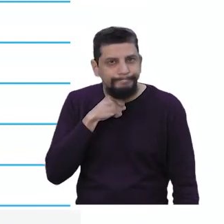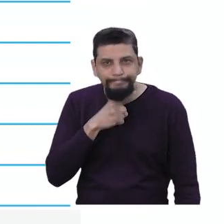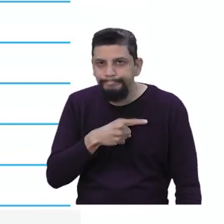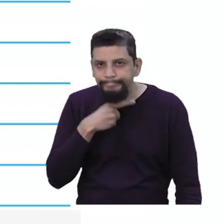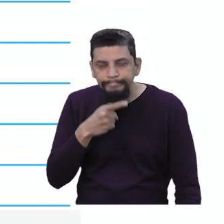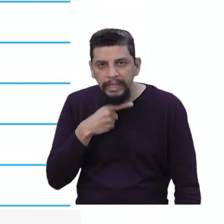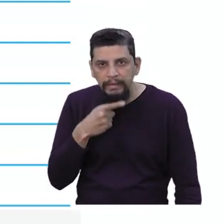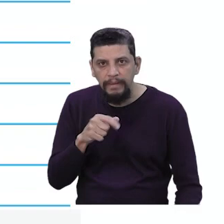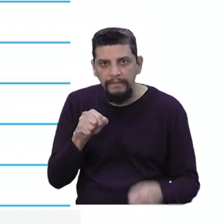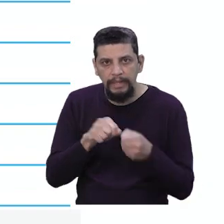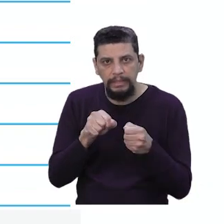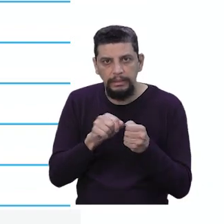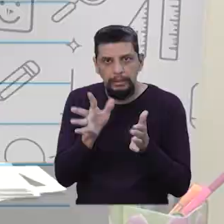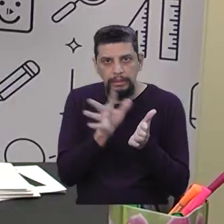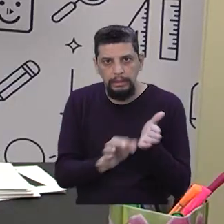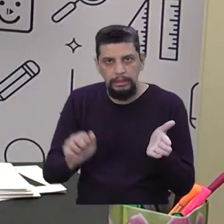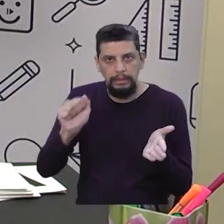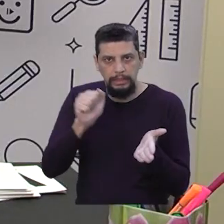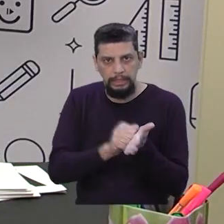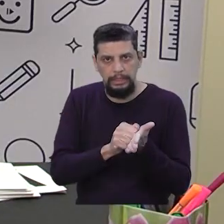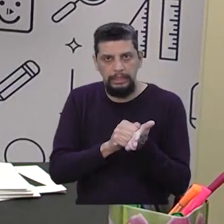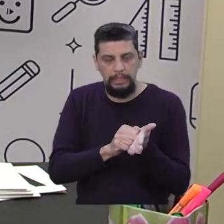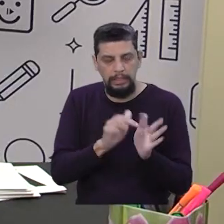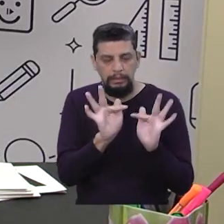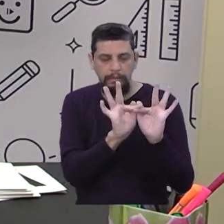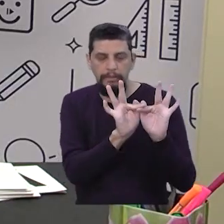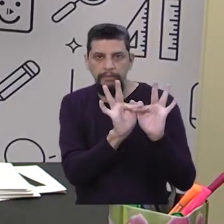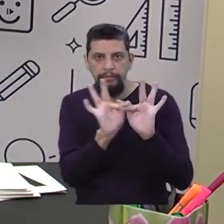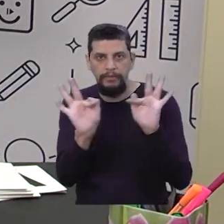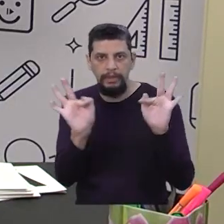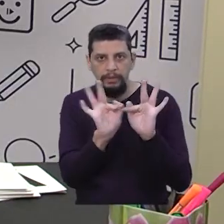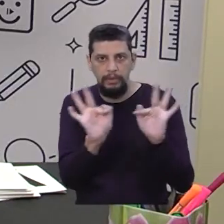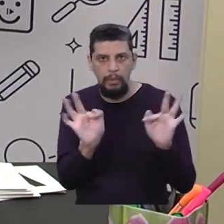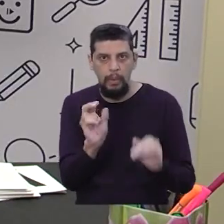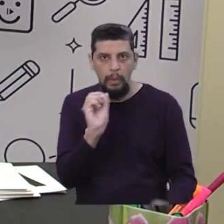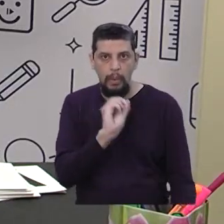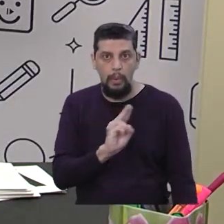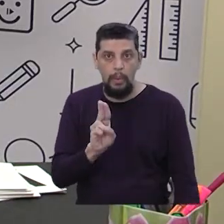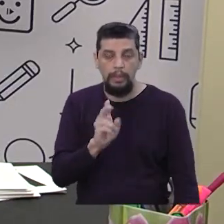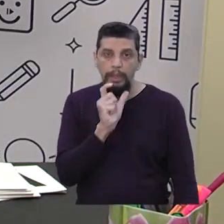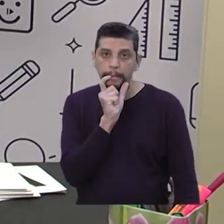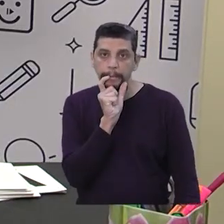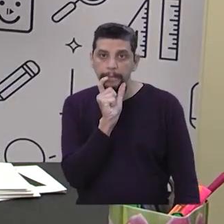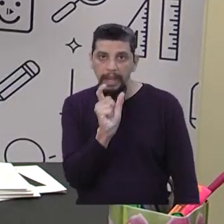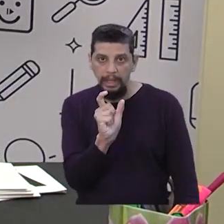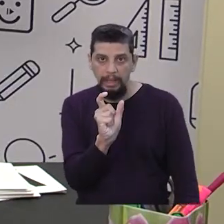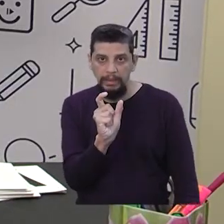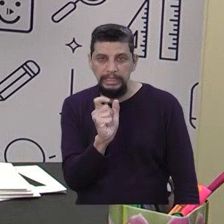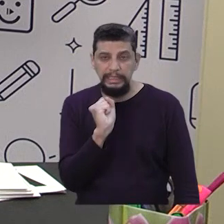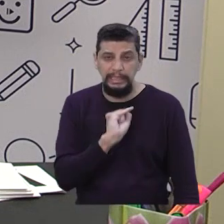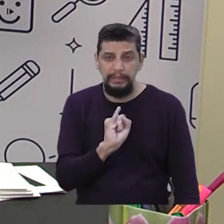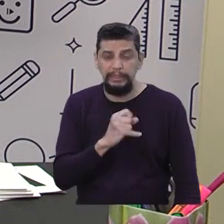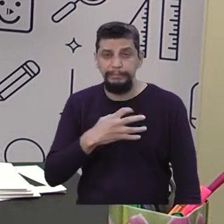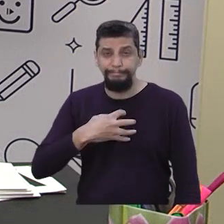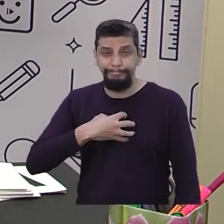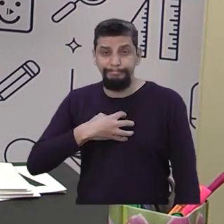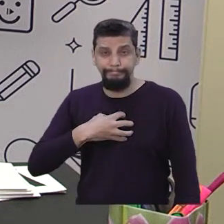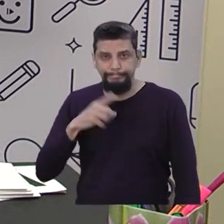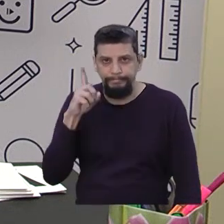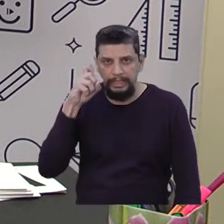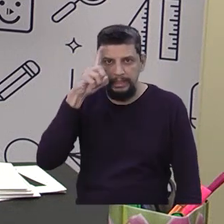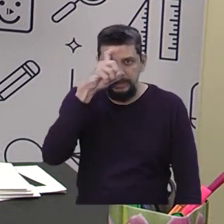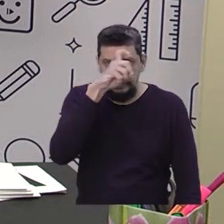não consegue fazer o registro da frase ou da palavra, se você ainda tem um pouquinho